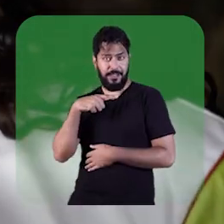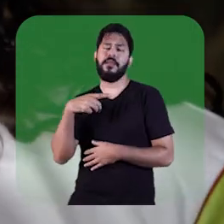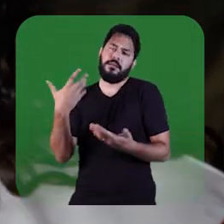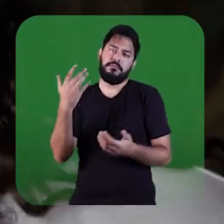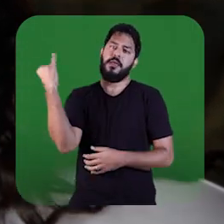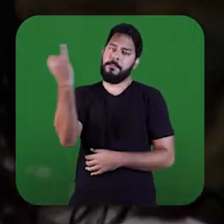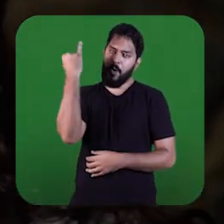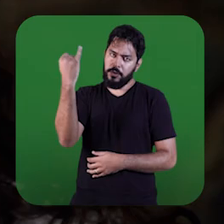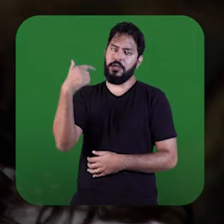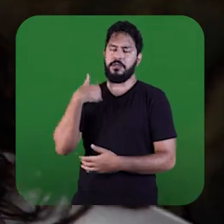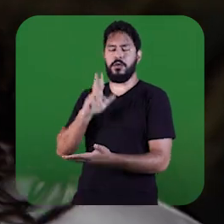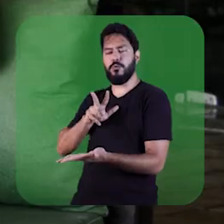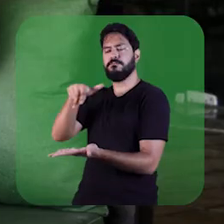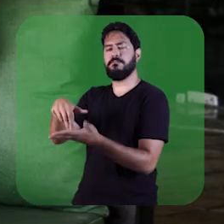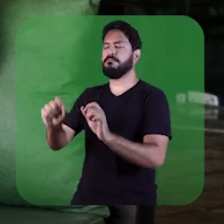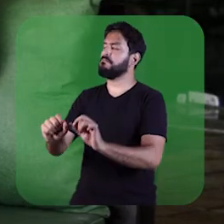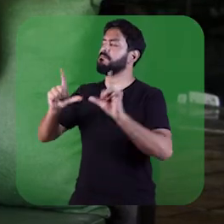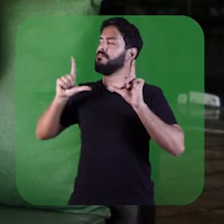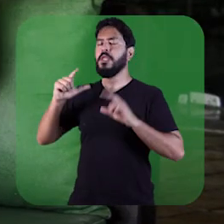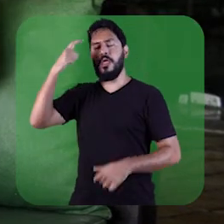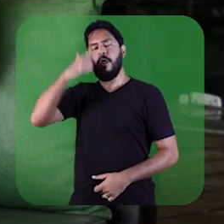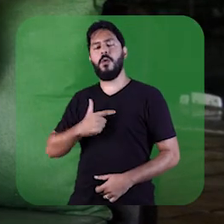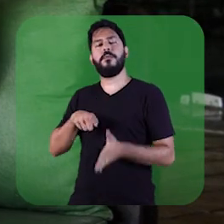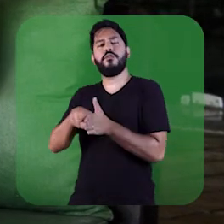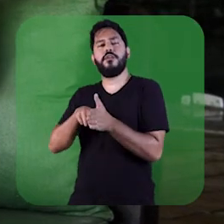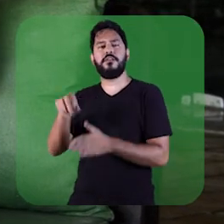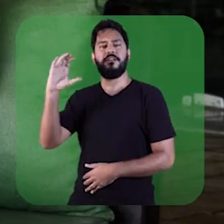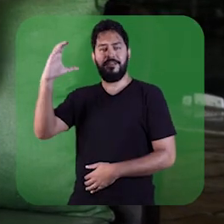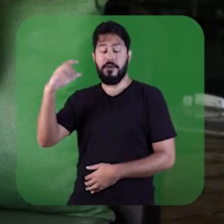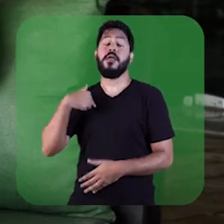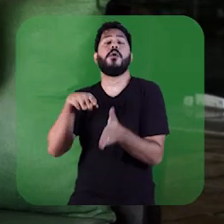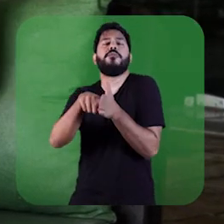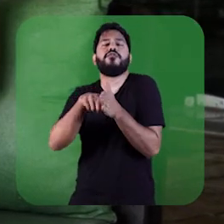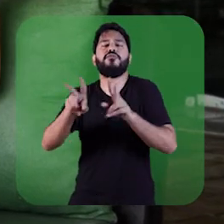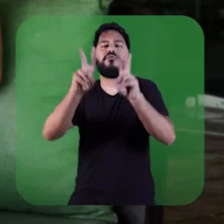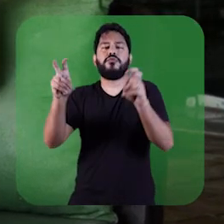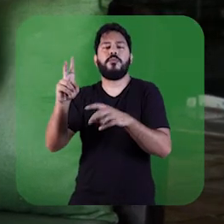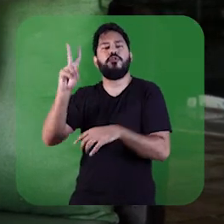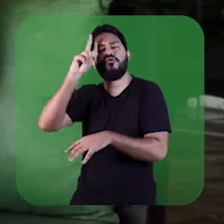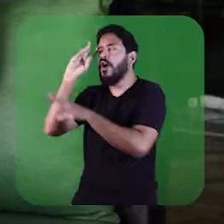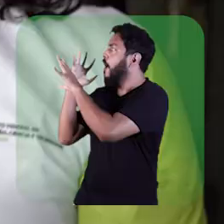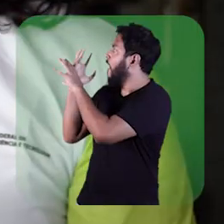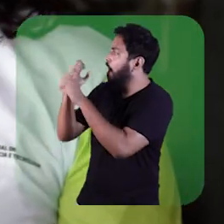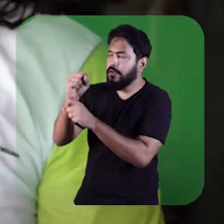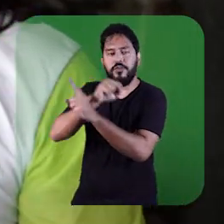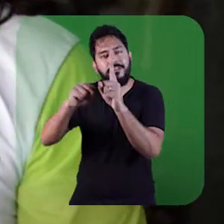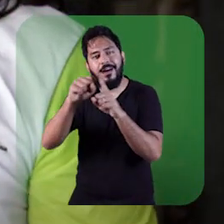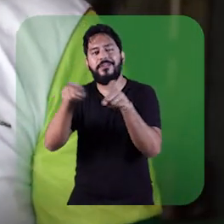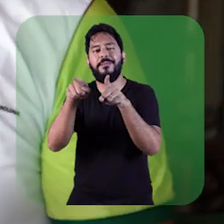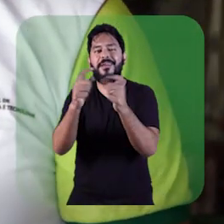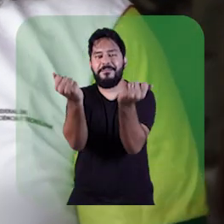enquanto pesquisadora científica. Pesquiso um pouco sobre a história social e ambiental do Rio Capibaribe. Sobre